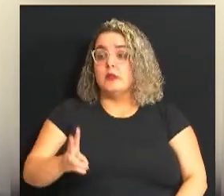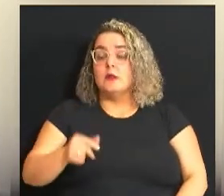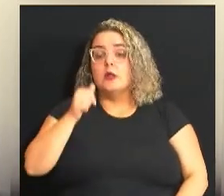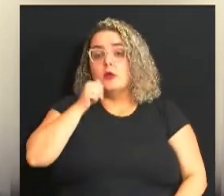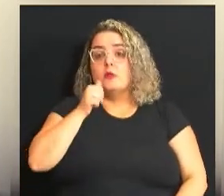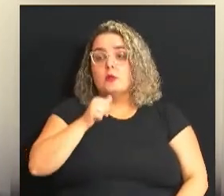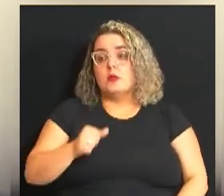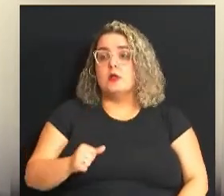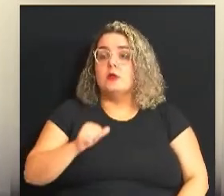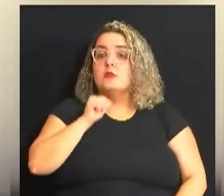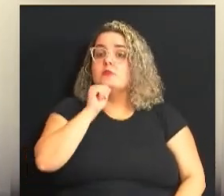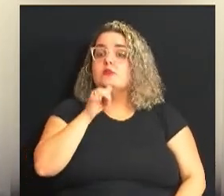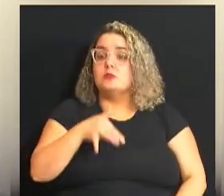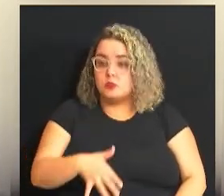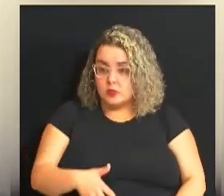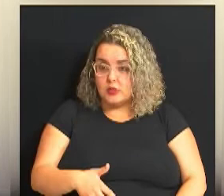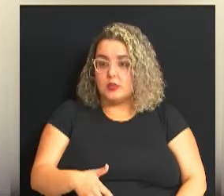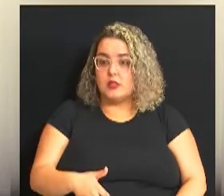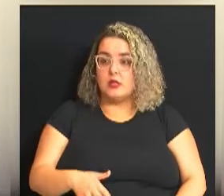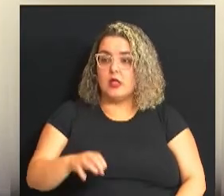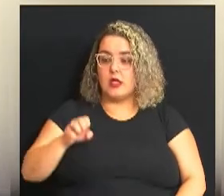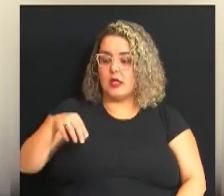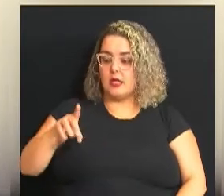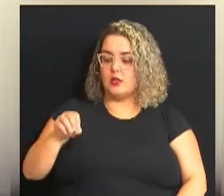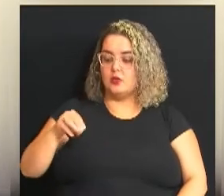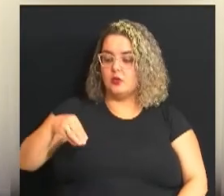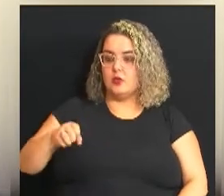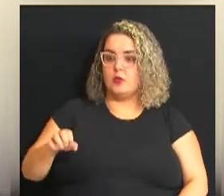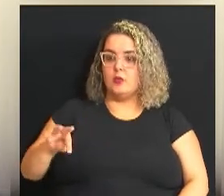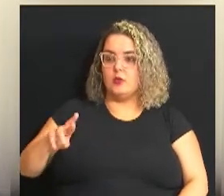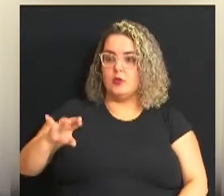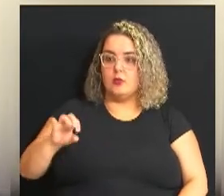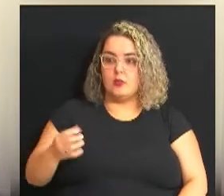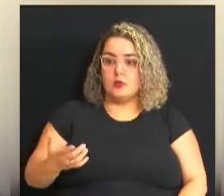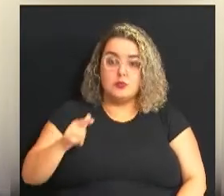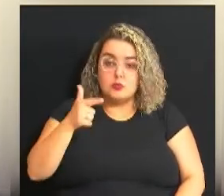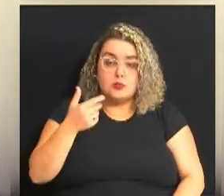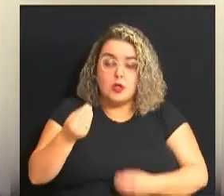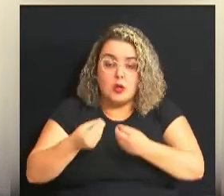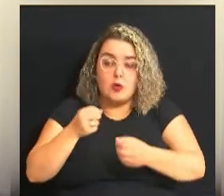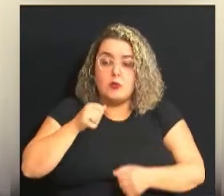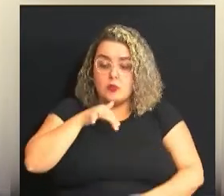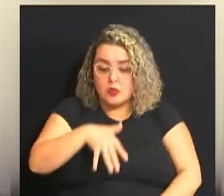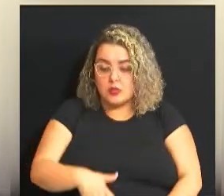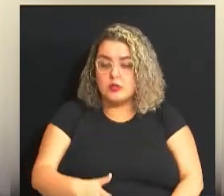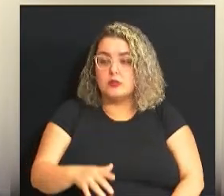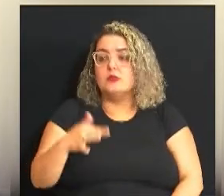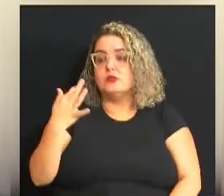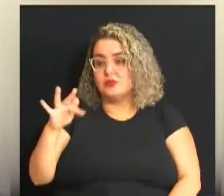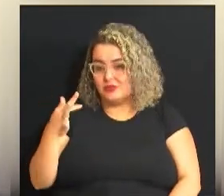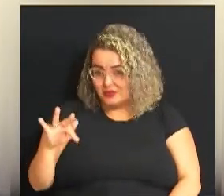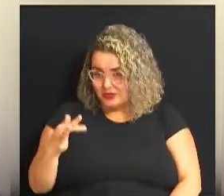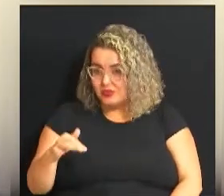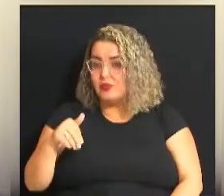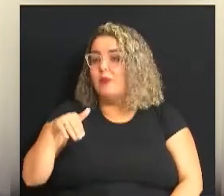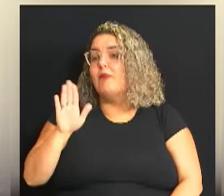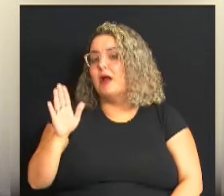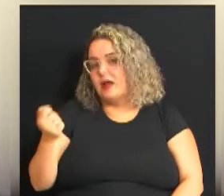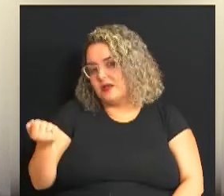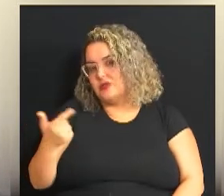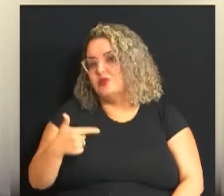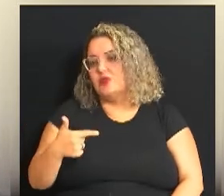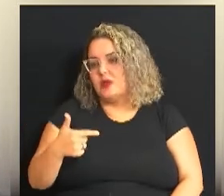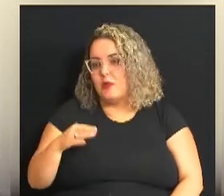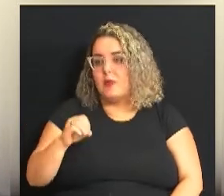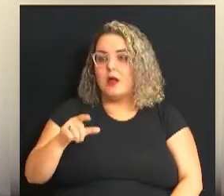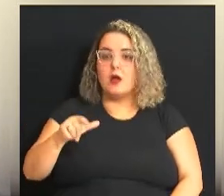aquele endométrio e aquele sangue não tem por onde sair. Então, dói muito mais do que uma cólica